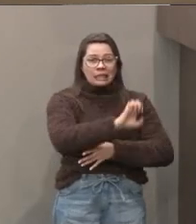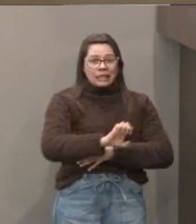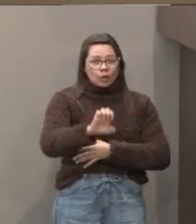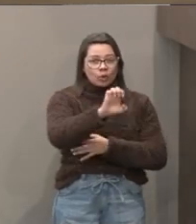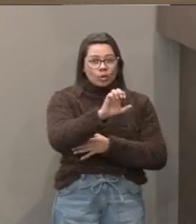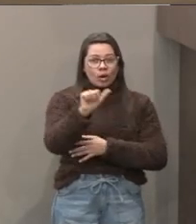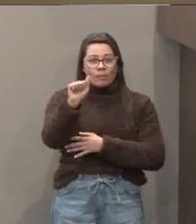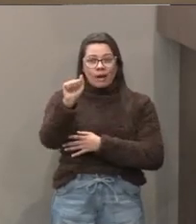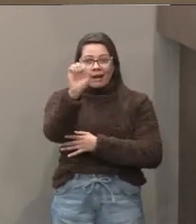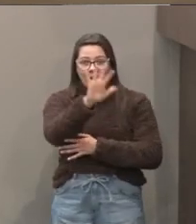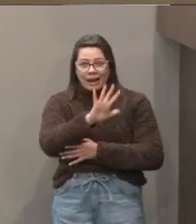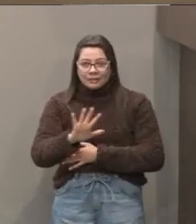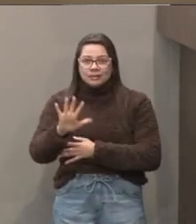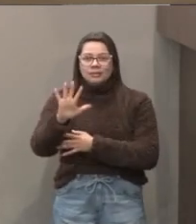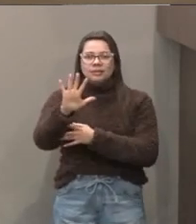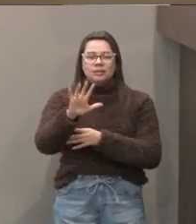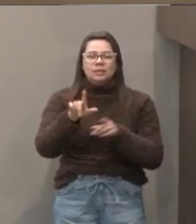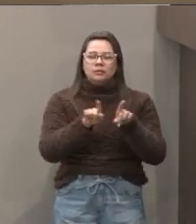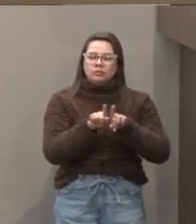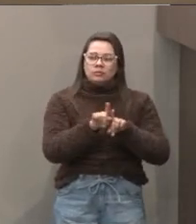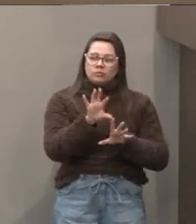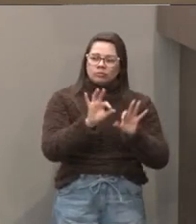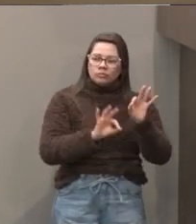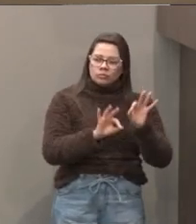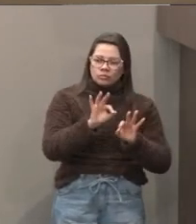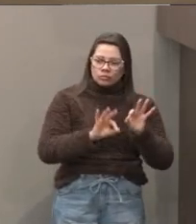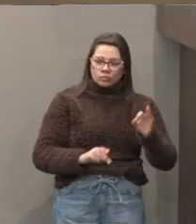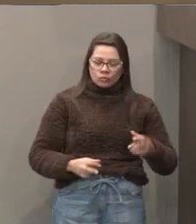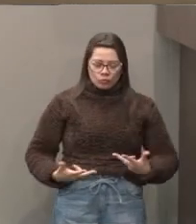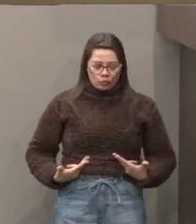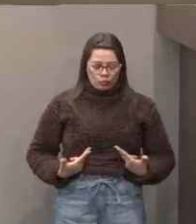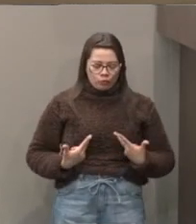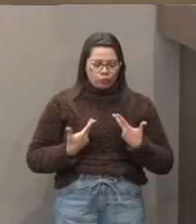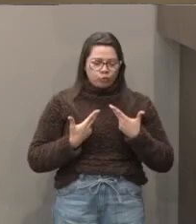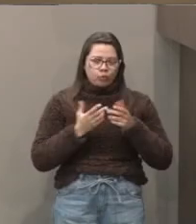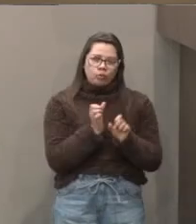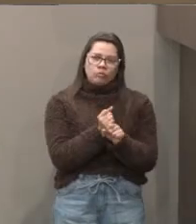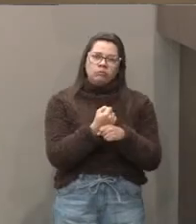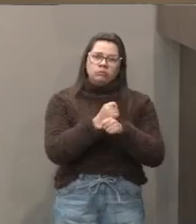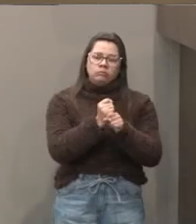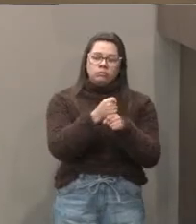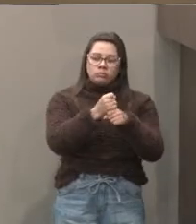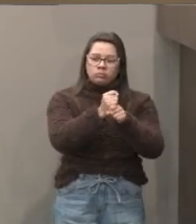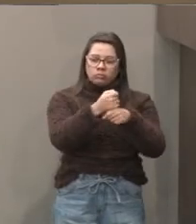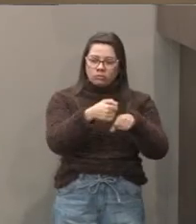por exemplo, navegação endoscópica da coluna.